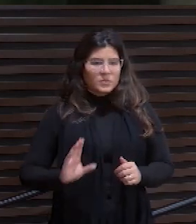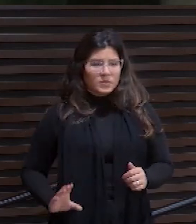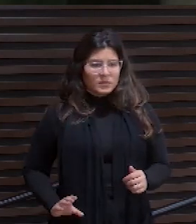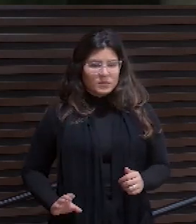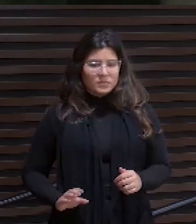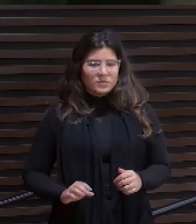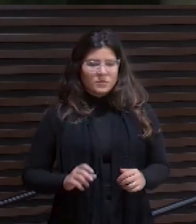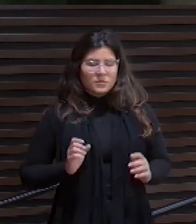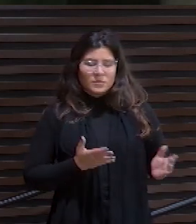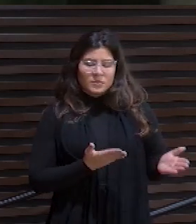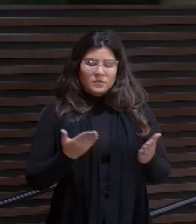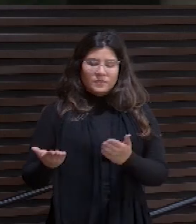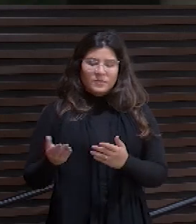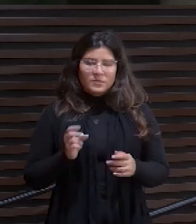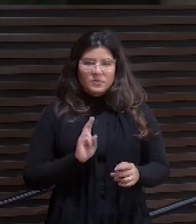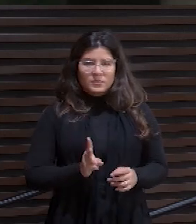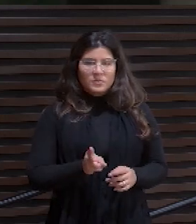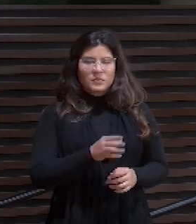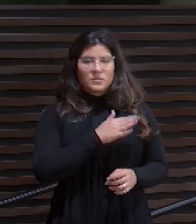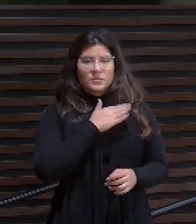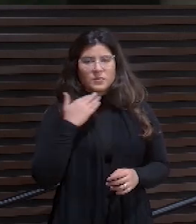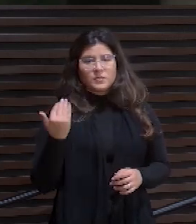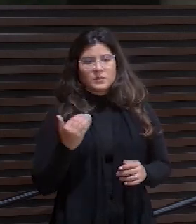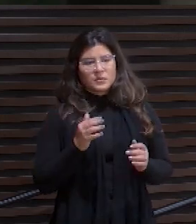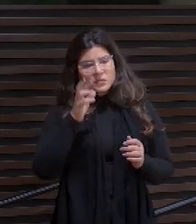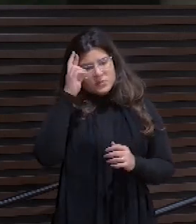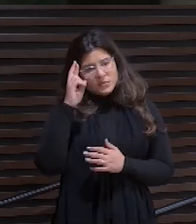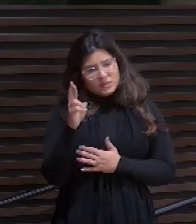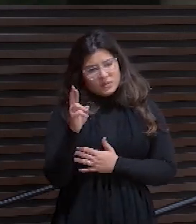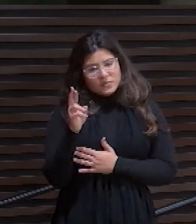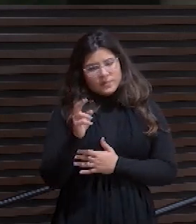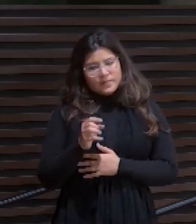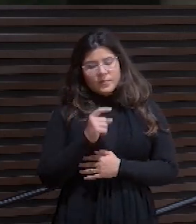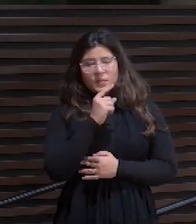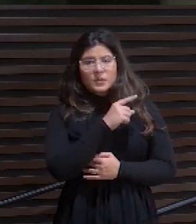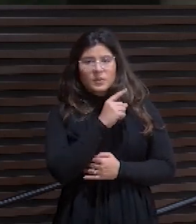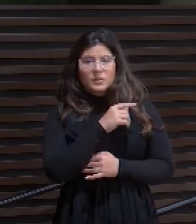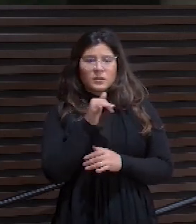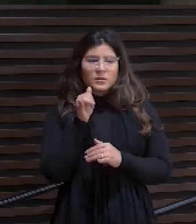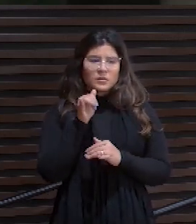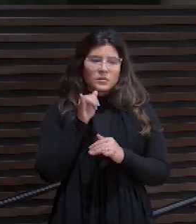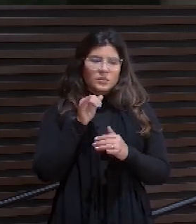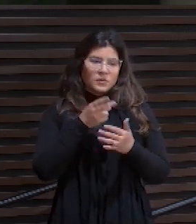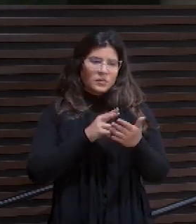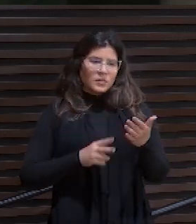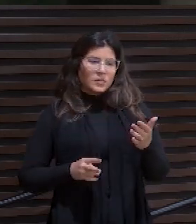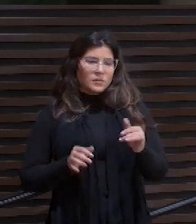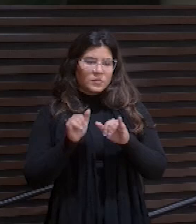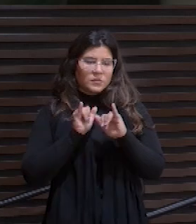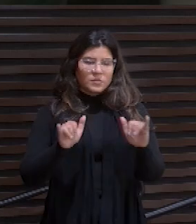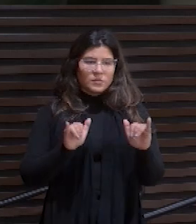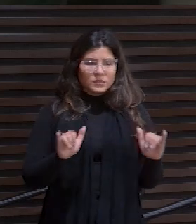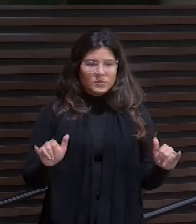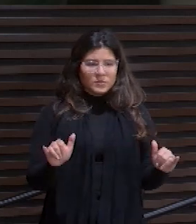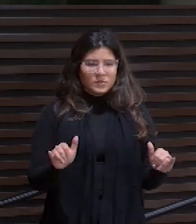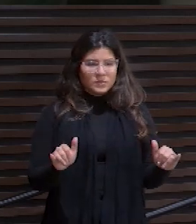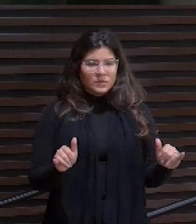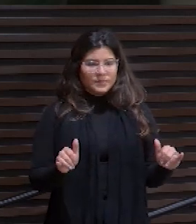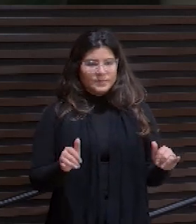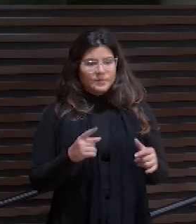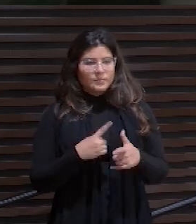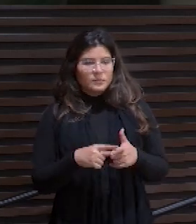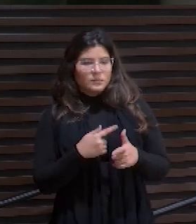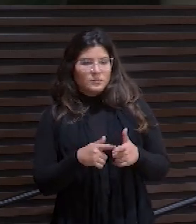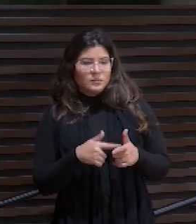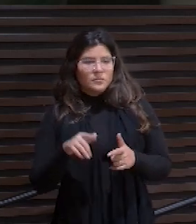vendo umas notícias e eu fiquei espantado sobre a questão lá da tragédia do Rio Grande do Sul.